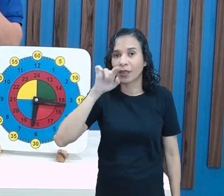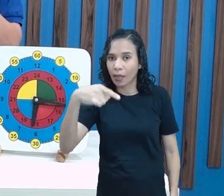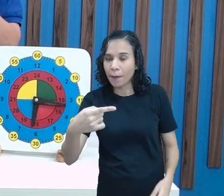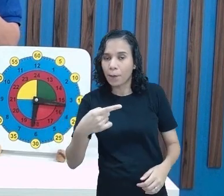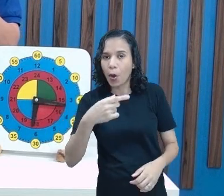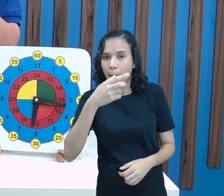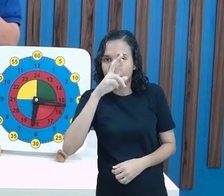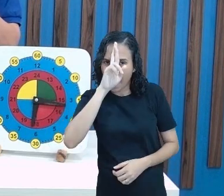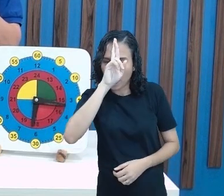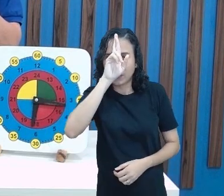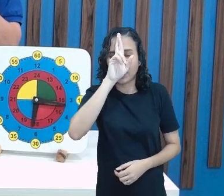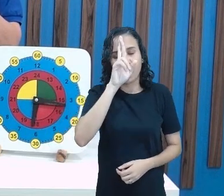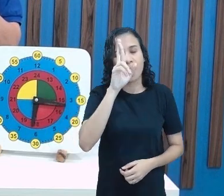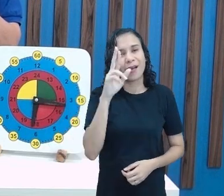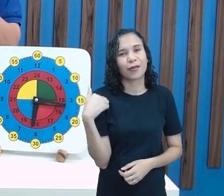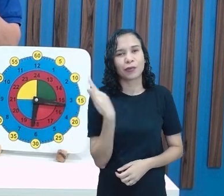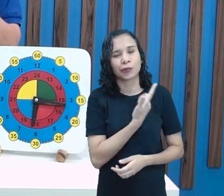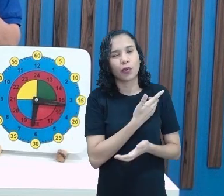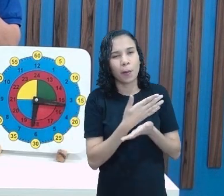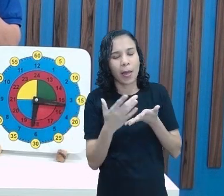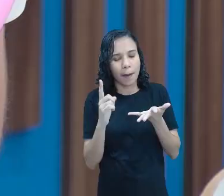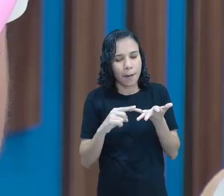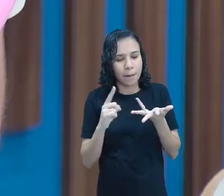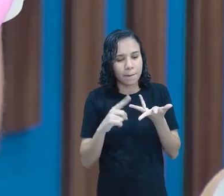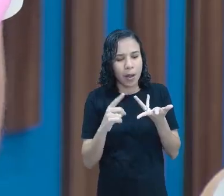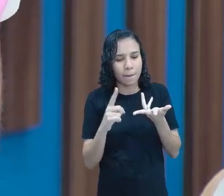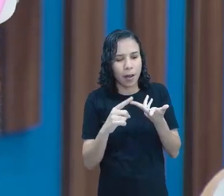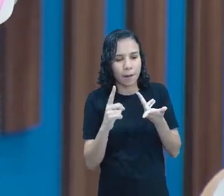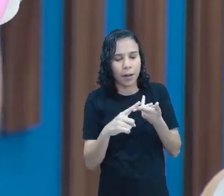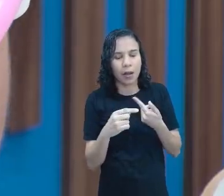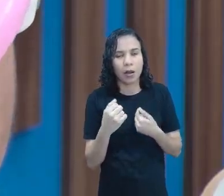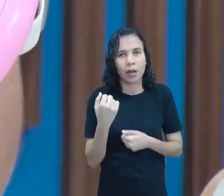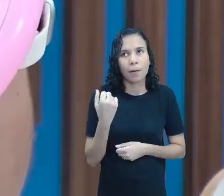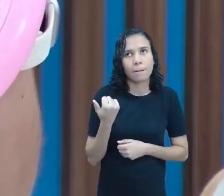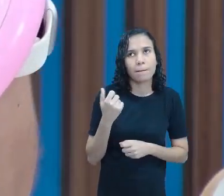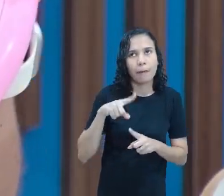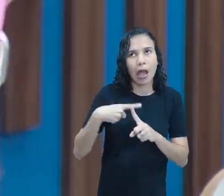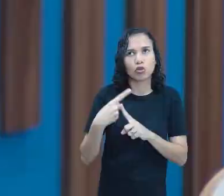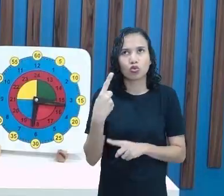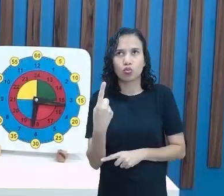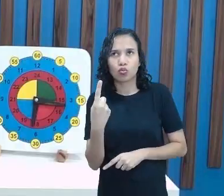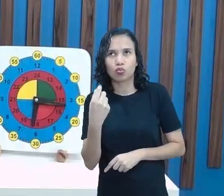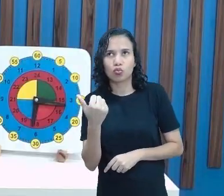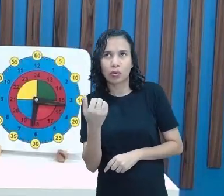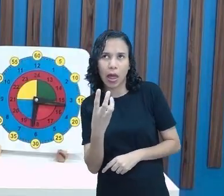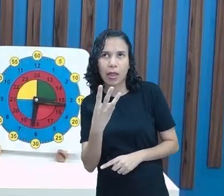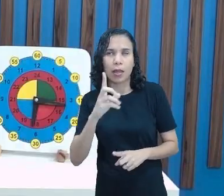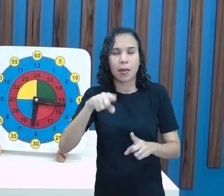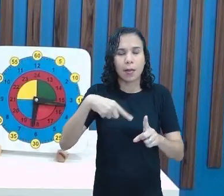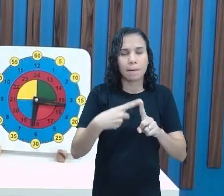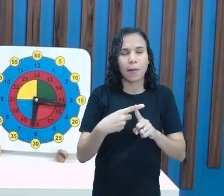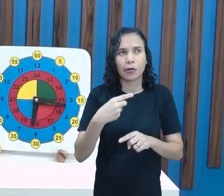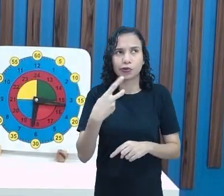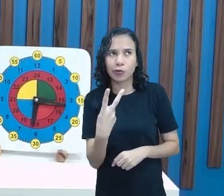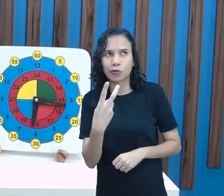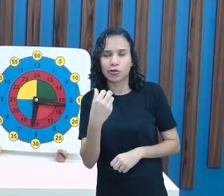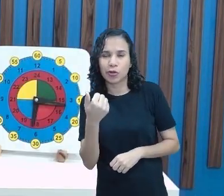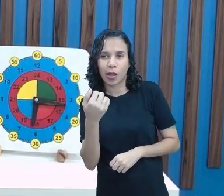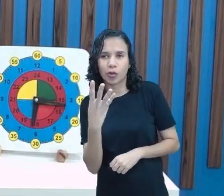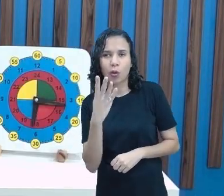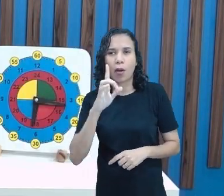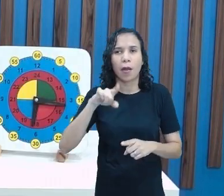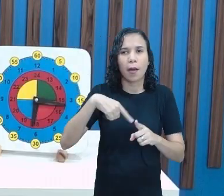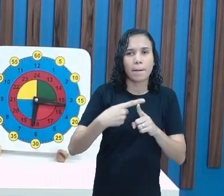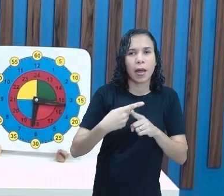passou meio-dia, a gente começa a contar mais 1, vai dar 13. Mais 2 horas, vai dar 14. Então, é